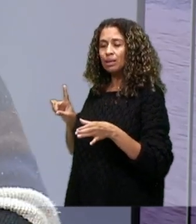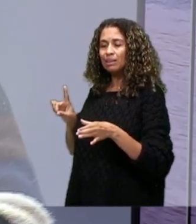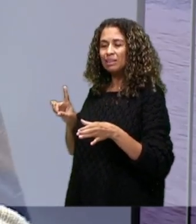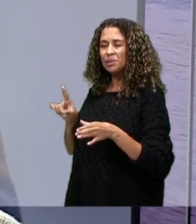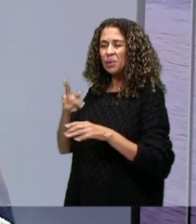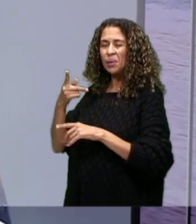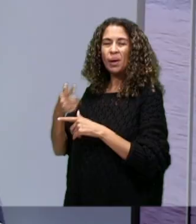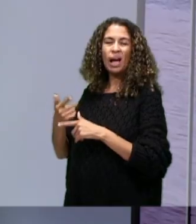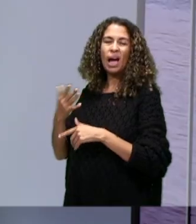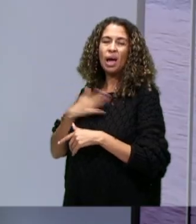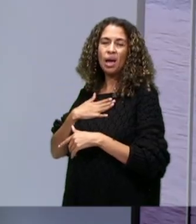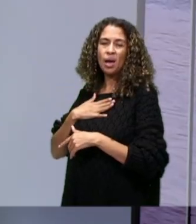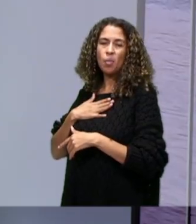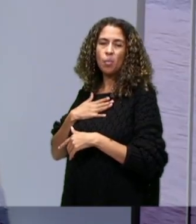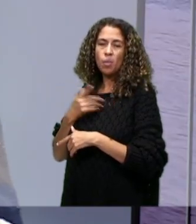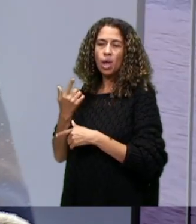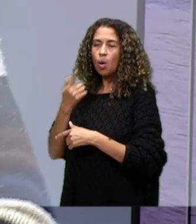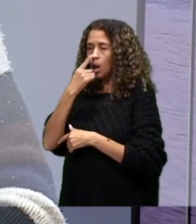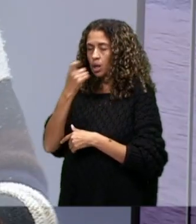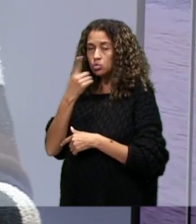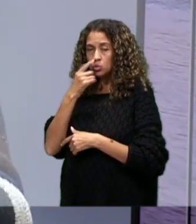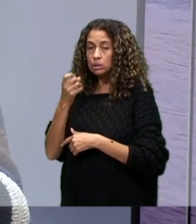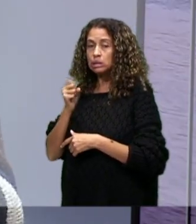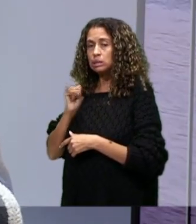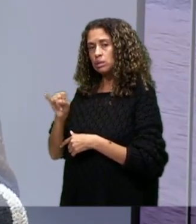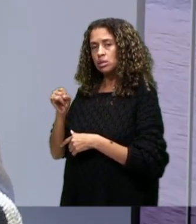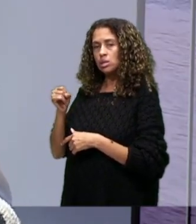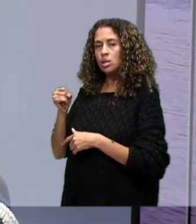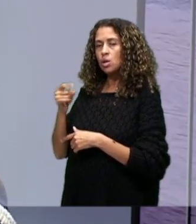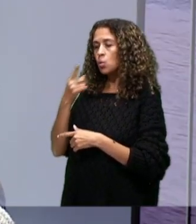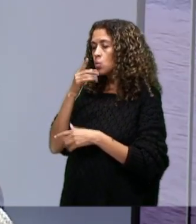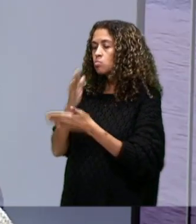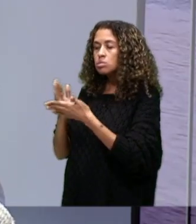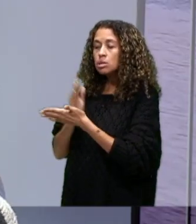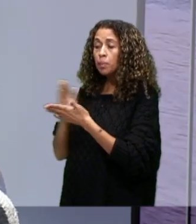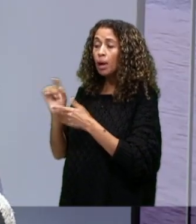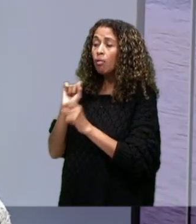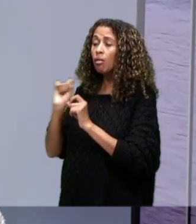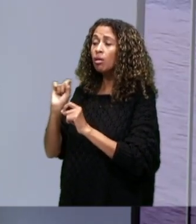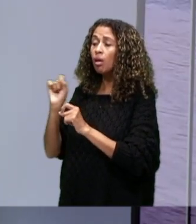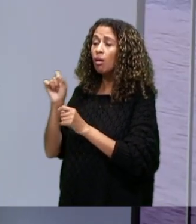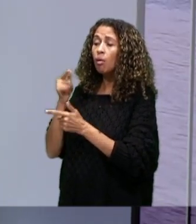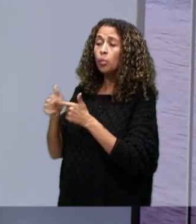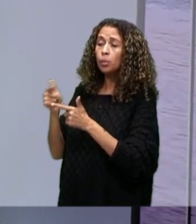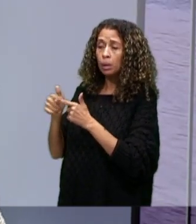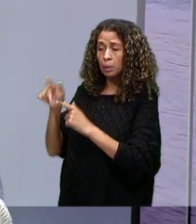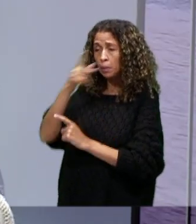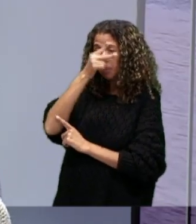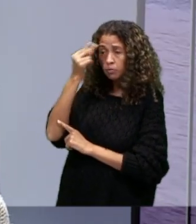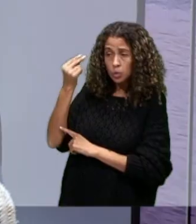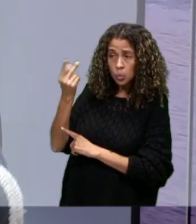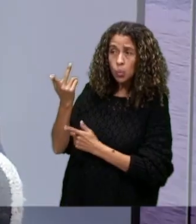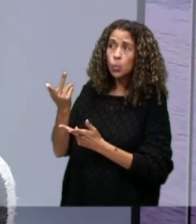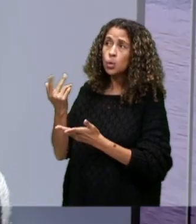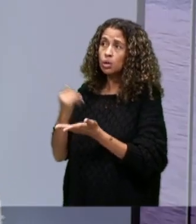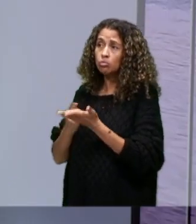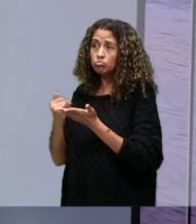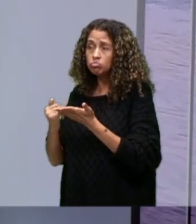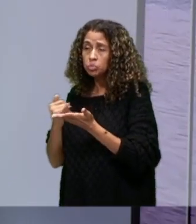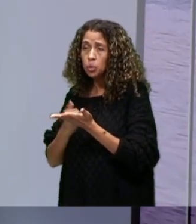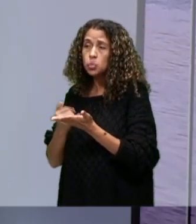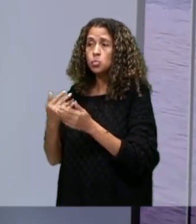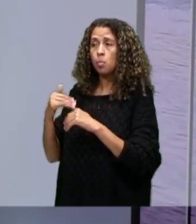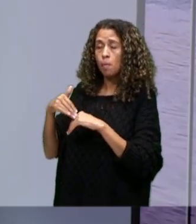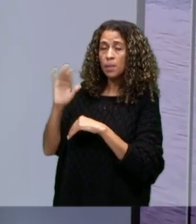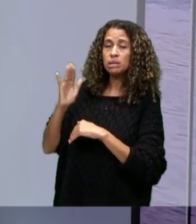o meu resíduo. Se eu não separo, o problema é de quem? Né? Vai sobrar para a prefeitura, vai aumentar a taxa de lixo, vai encher o